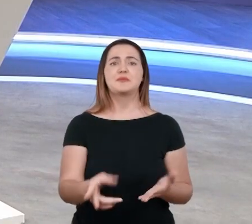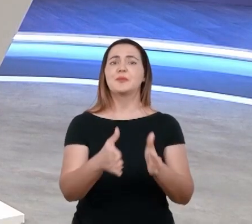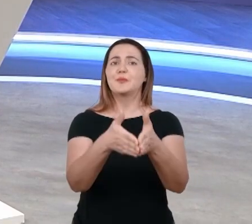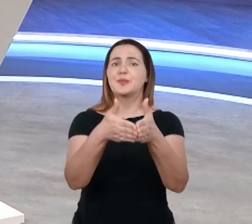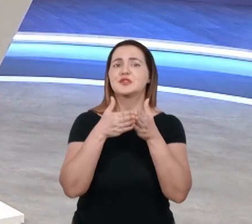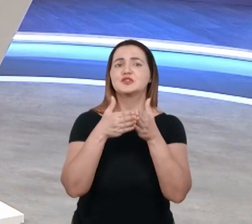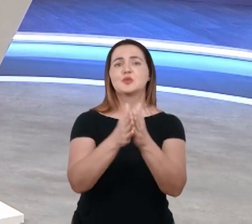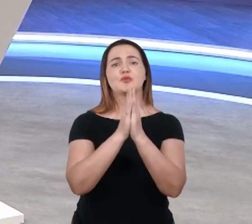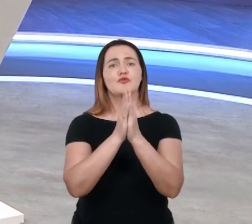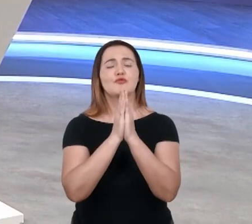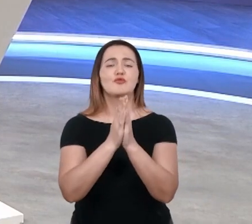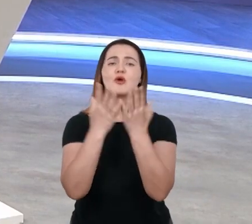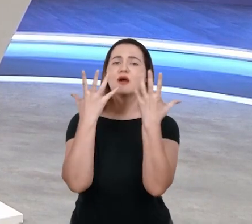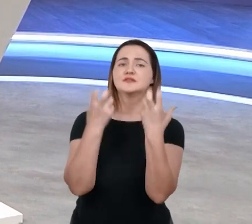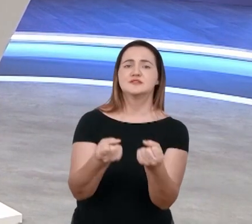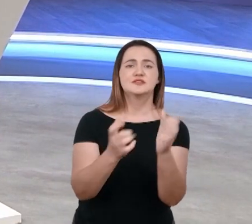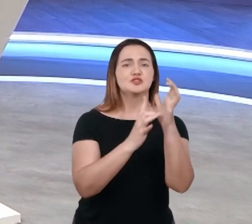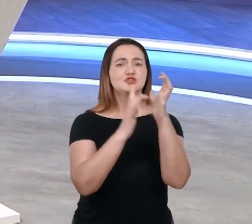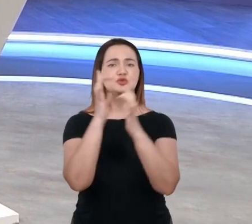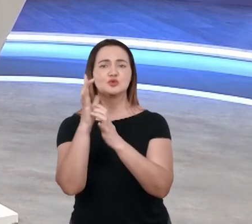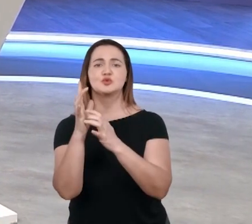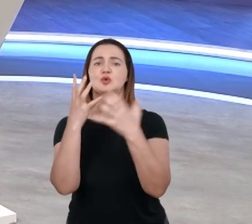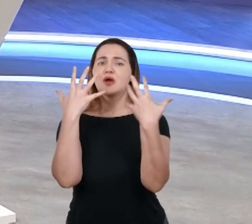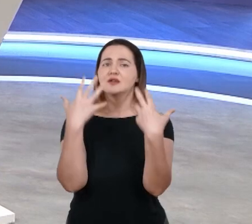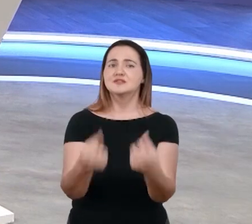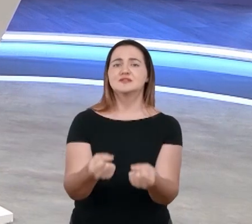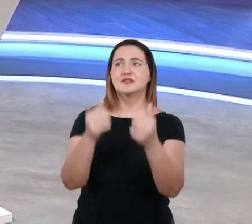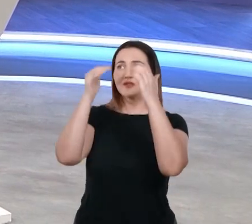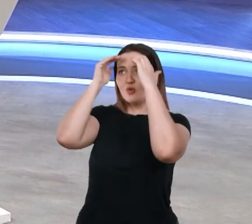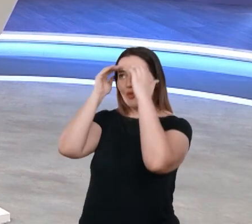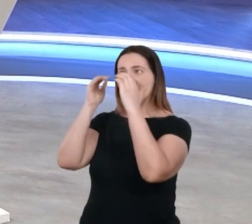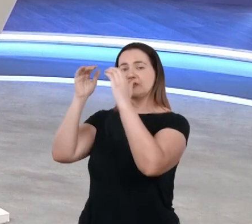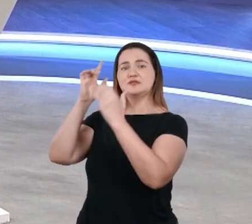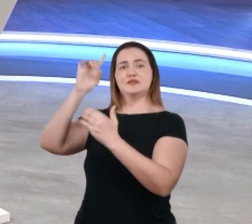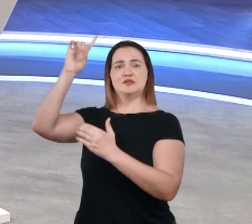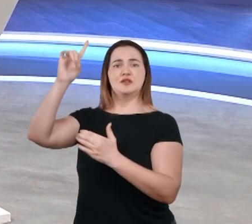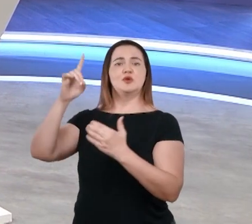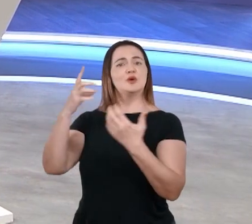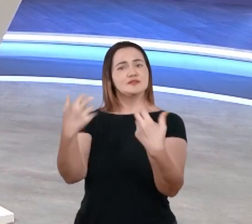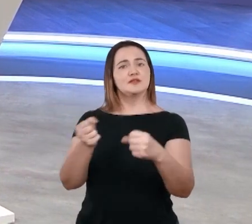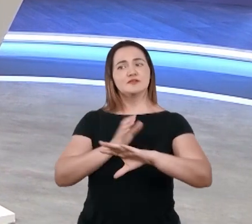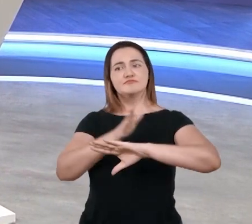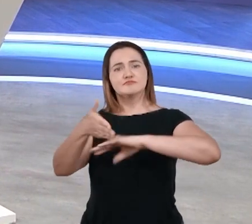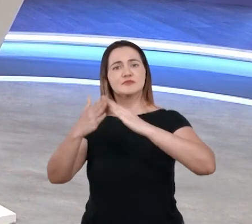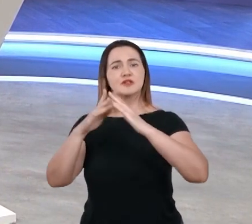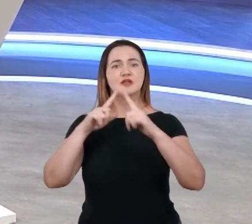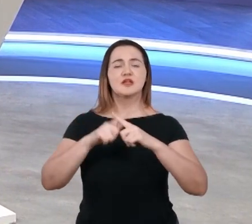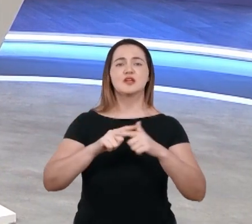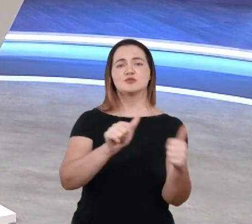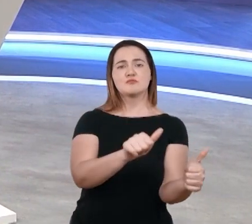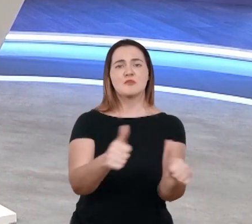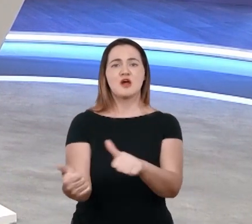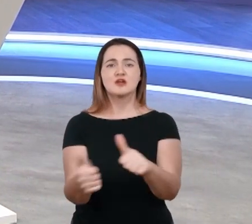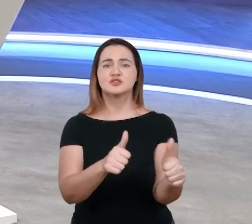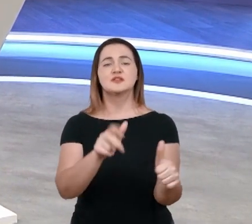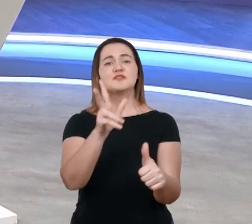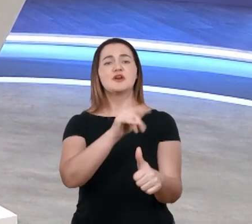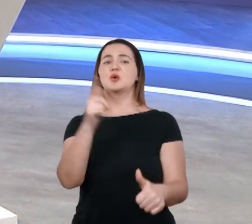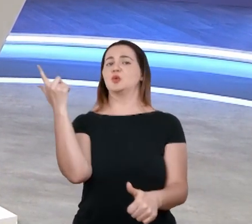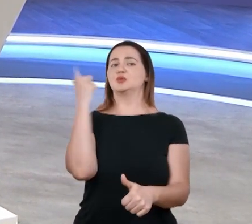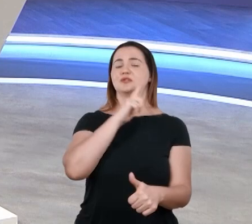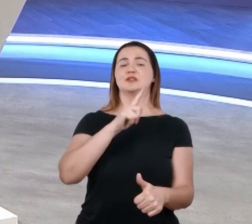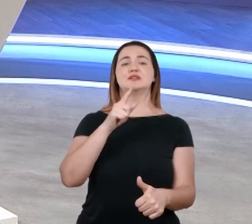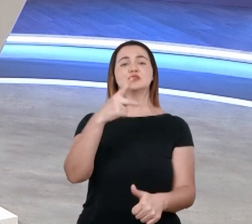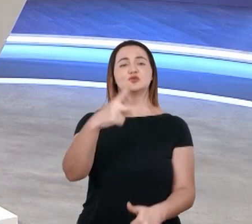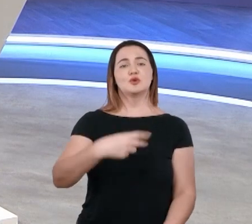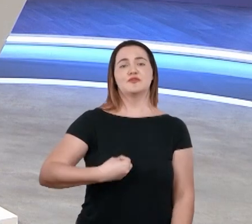Arena do Futuro, eu estou sempre apelando para você aceitar Jesus, aceitar Cristo, ir à igreja, ser batizado, porque é isso que vai